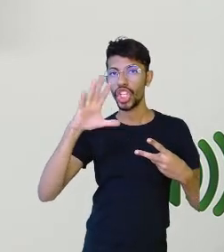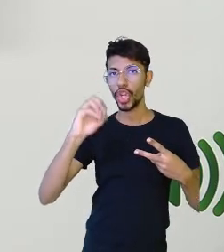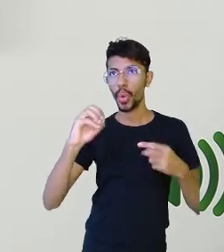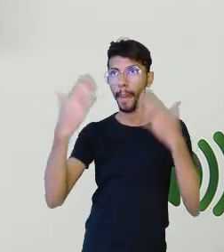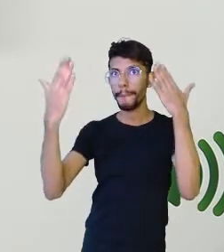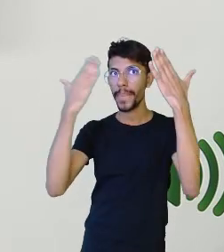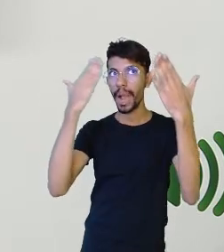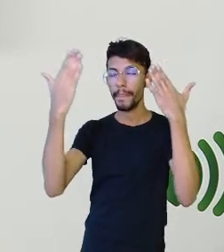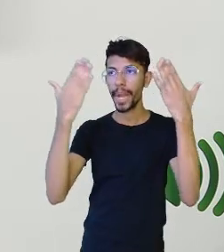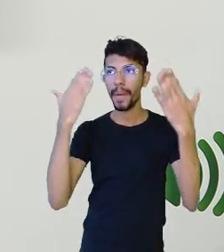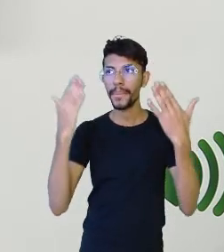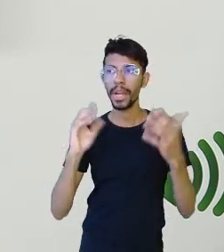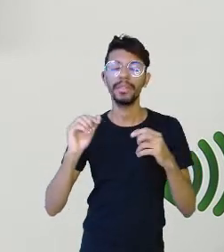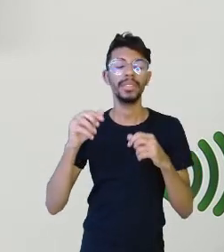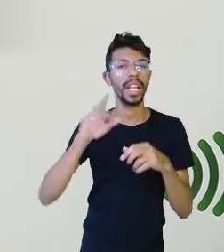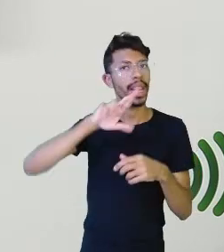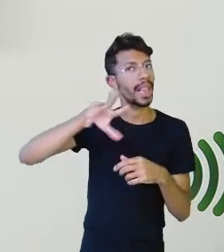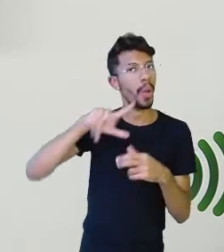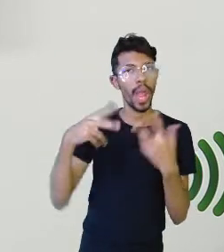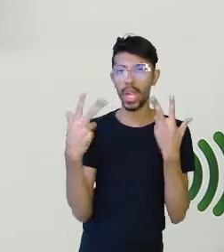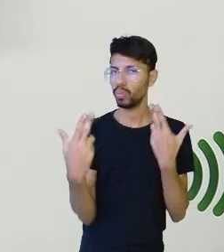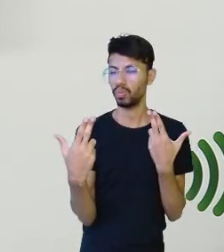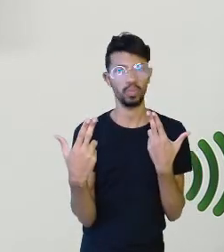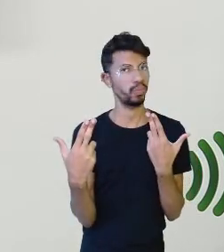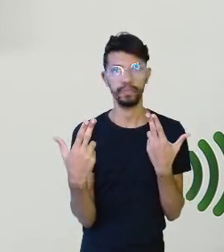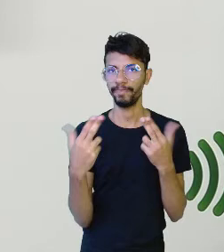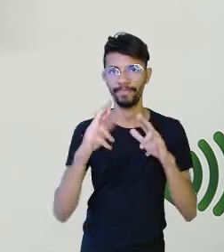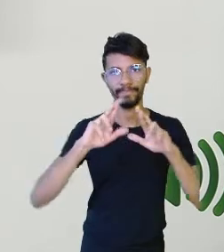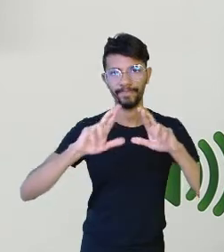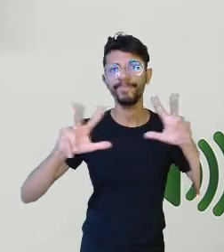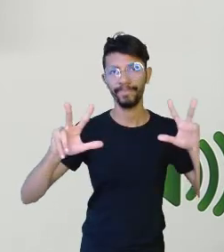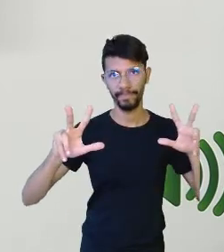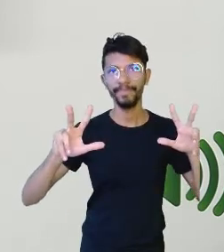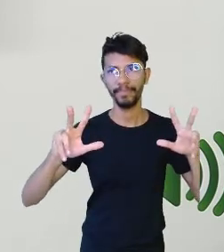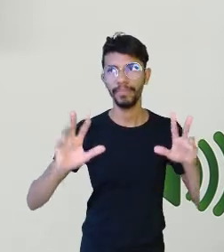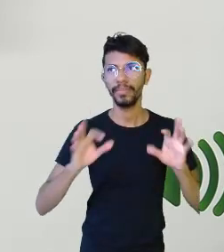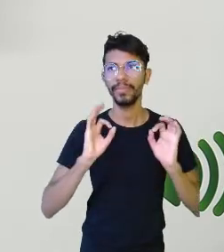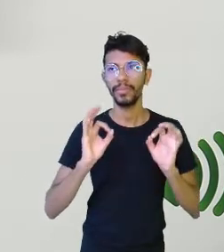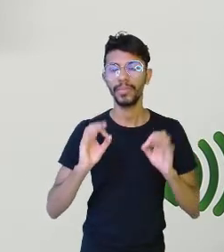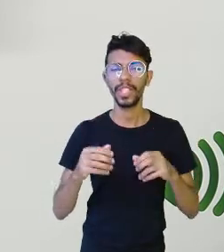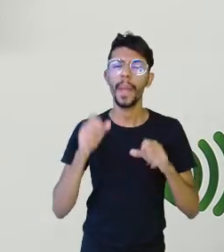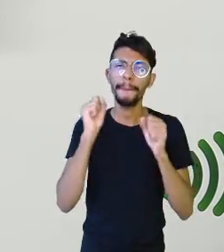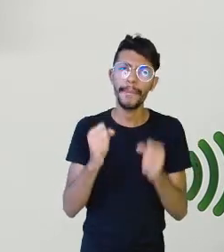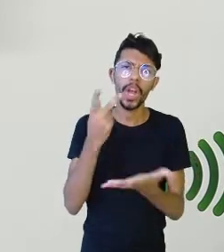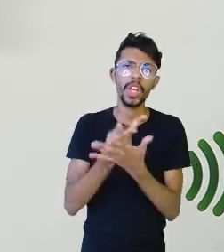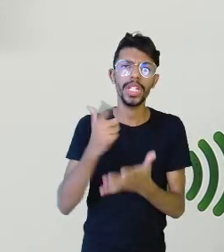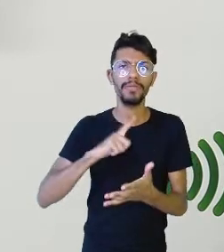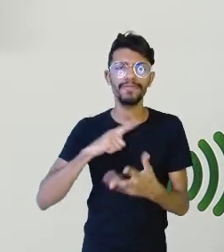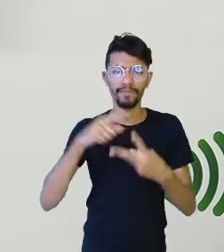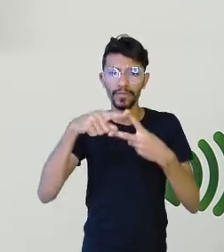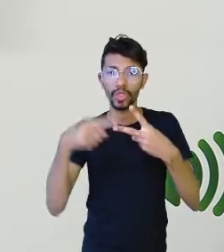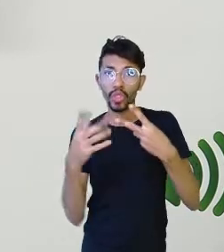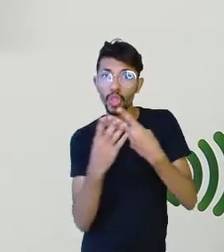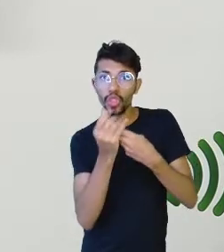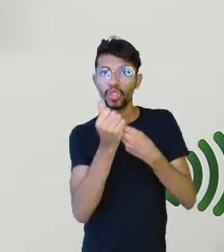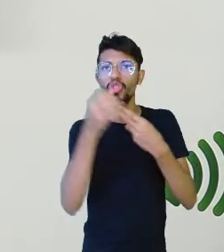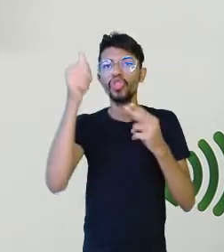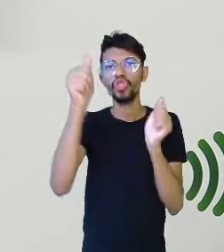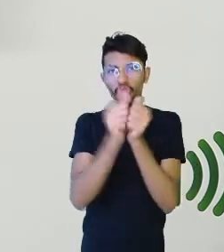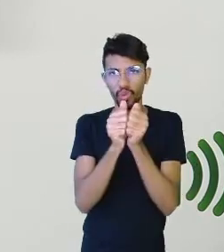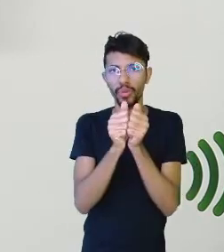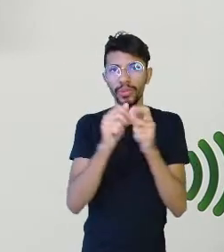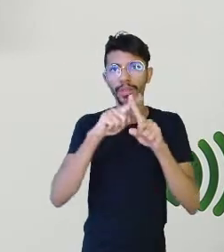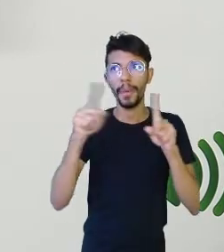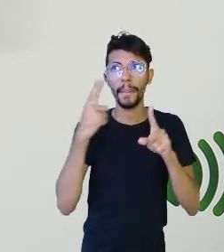dois presentes ali no conto, mas vamos ver agora a diferença. O tempo psicológico é quando